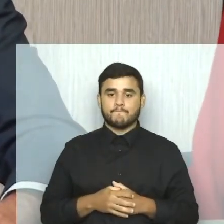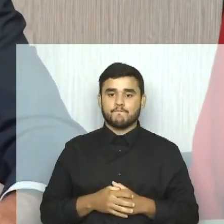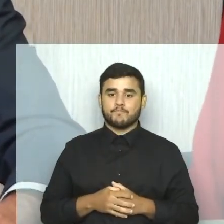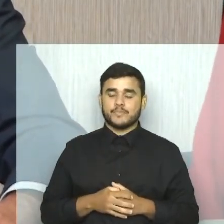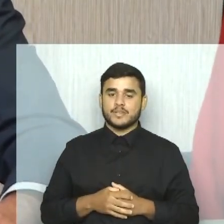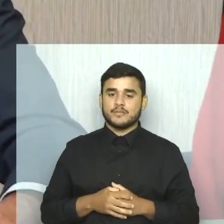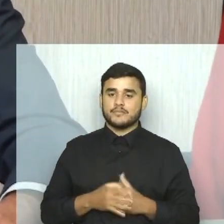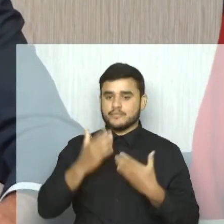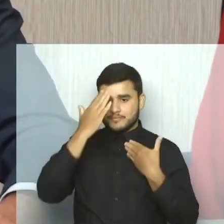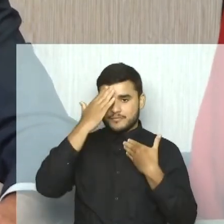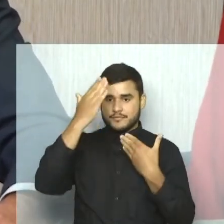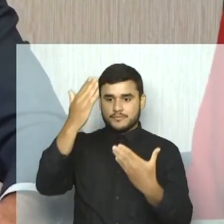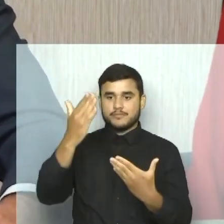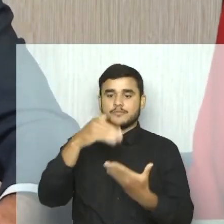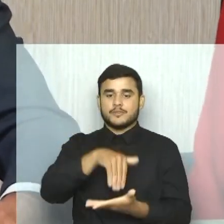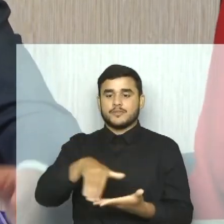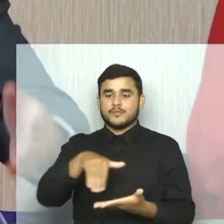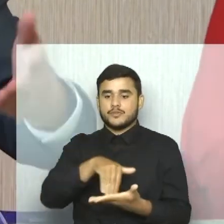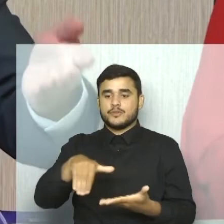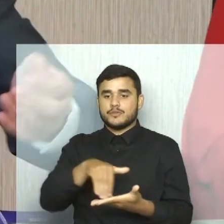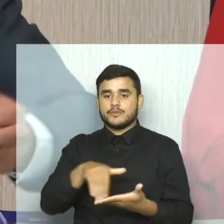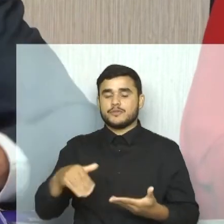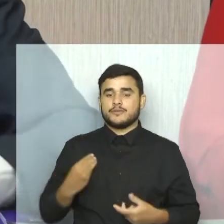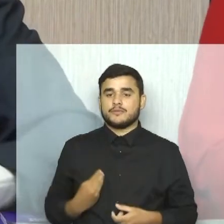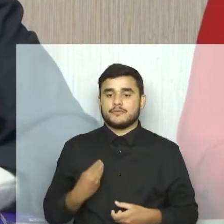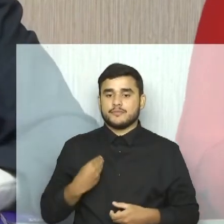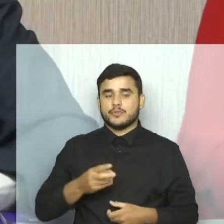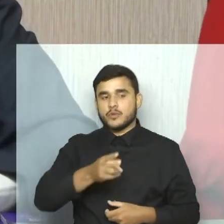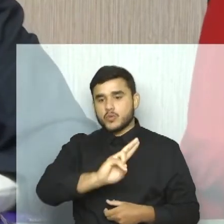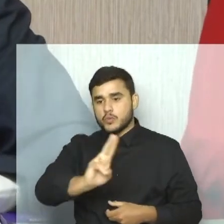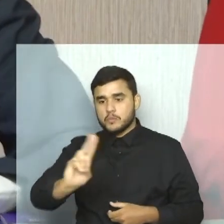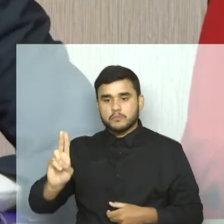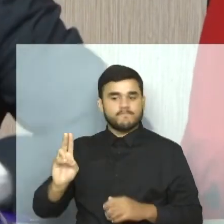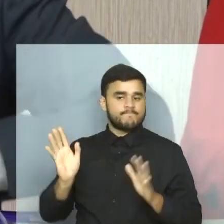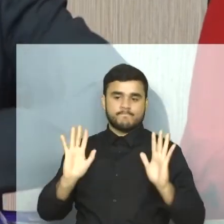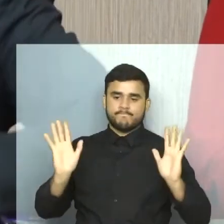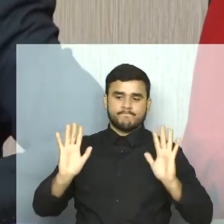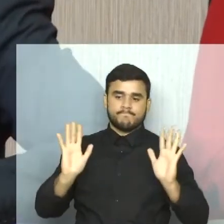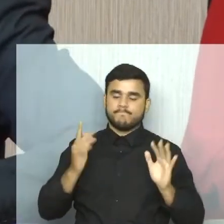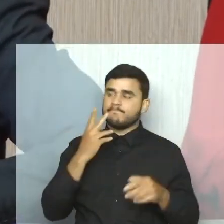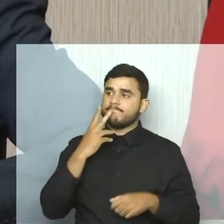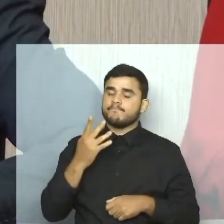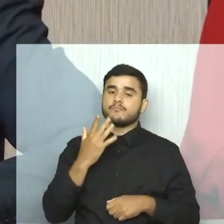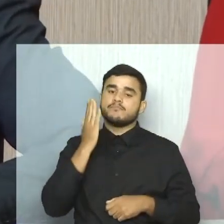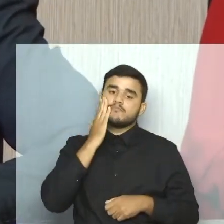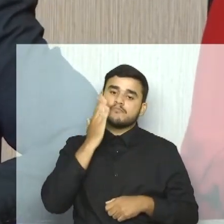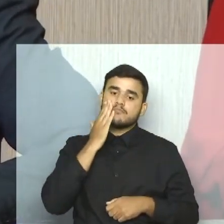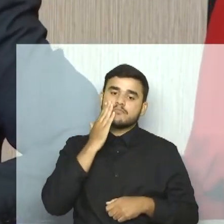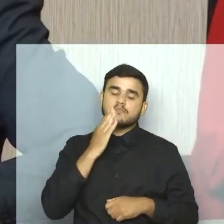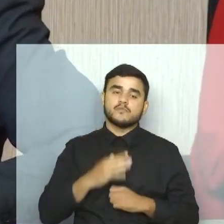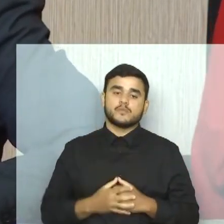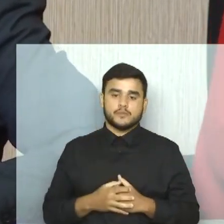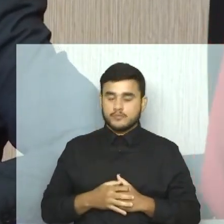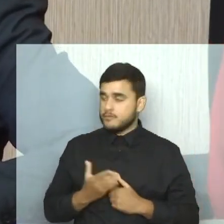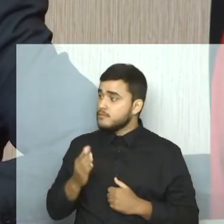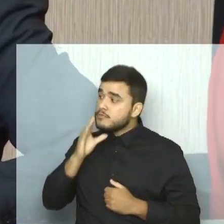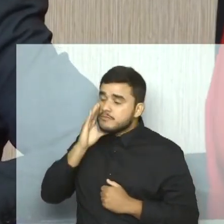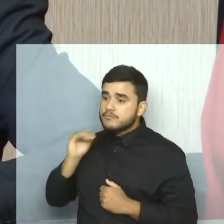Agradecendo aí a todos os secretários, também não foi registrado os nomes, e dizer aqui para o nosso palestrante,